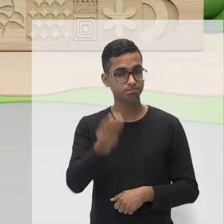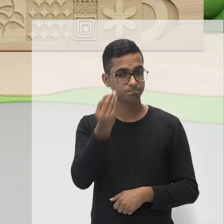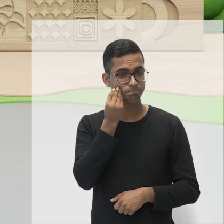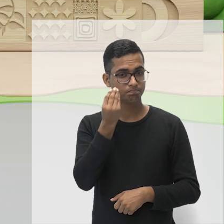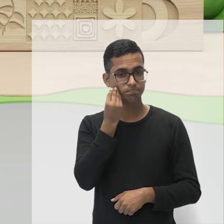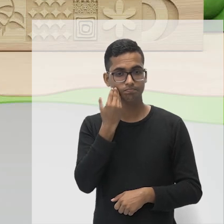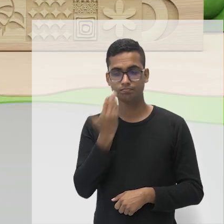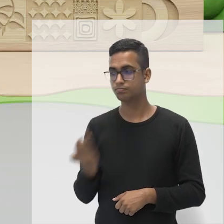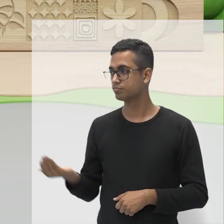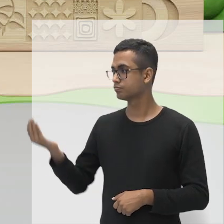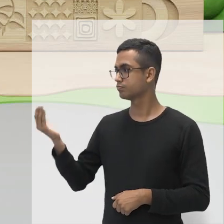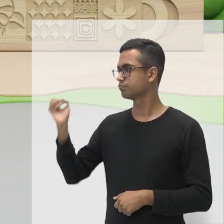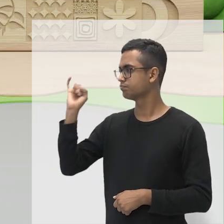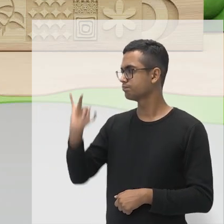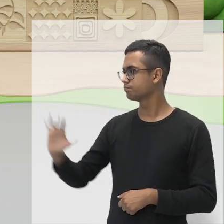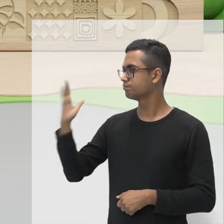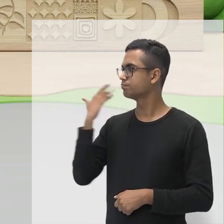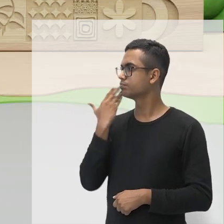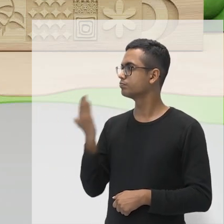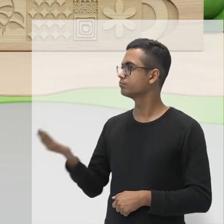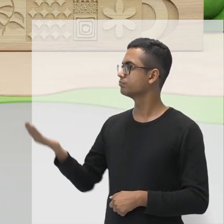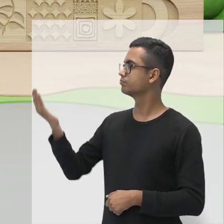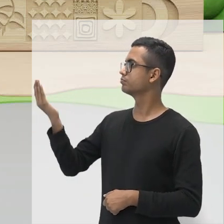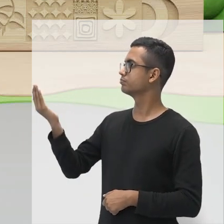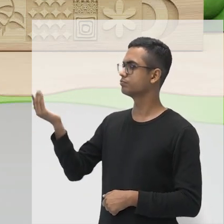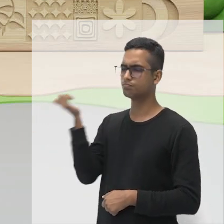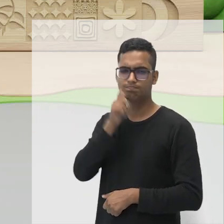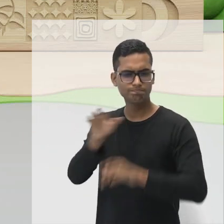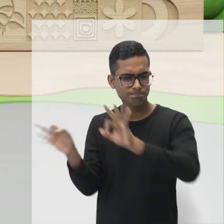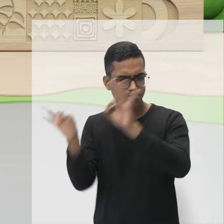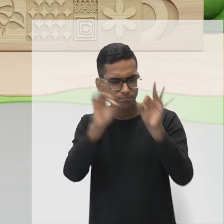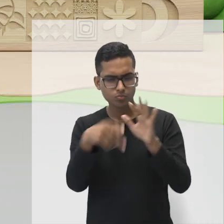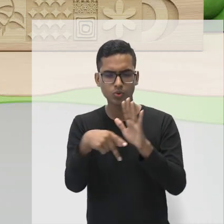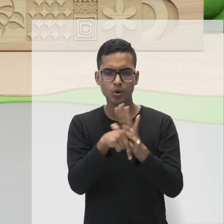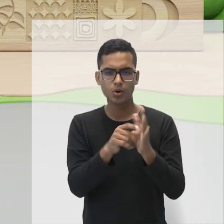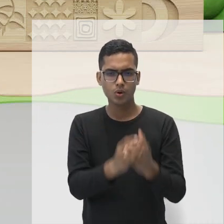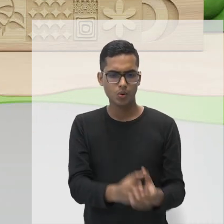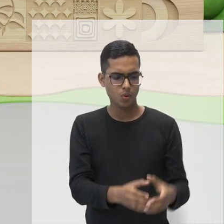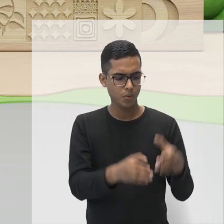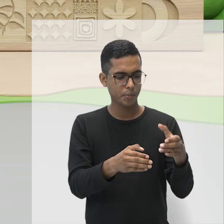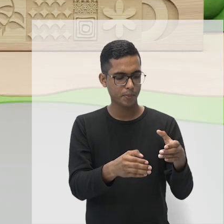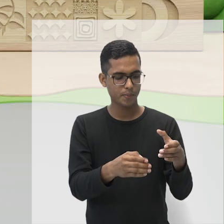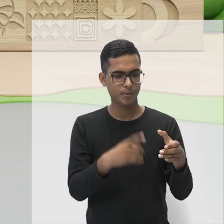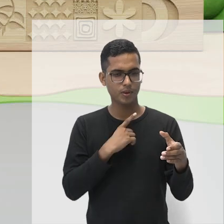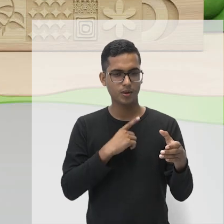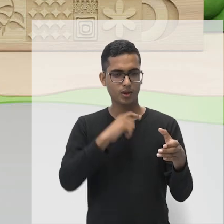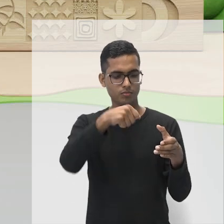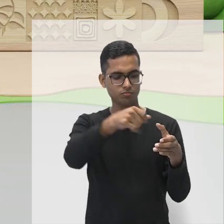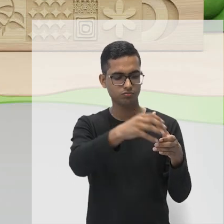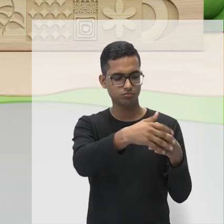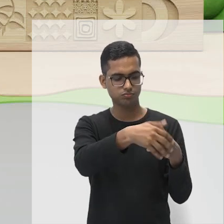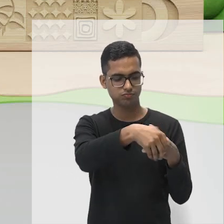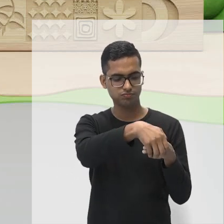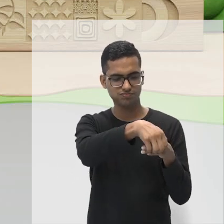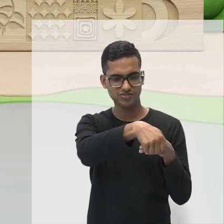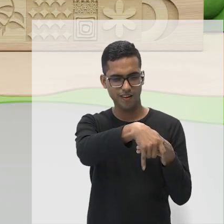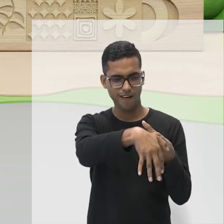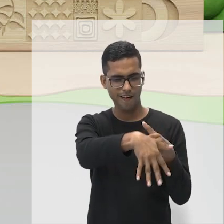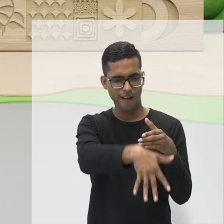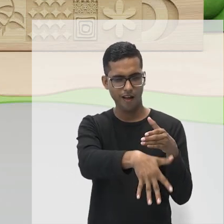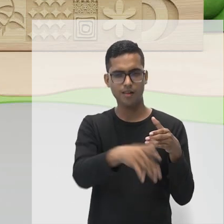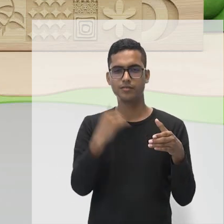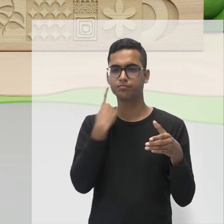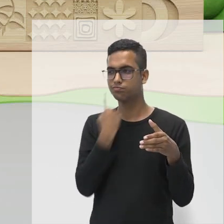observem aí a imagem. Vocês estão vendo que o copo, né, fica suado. Então, é